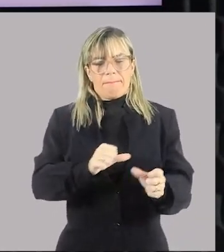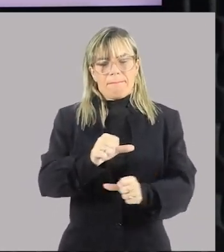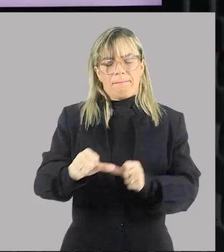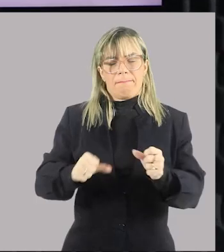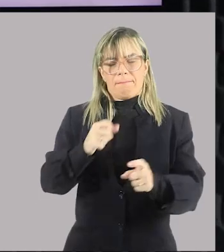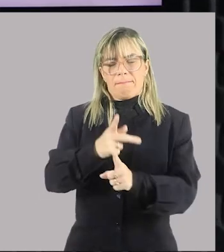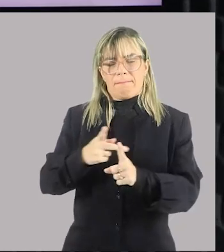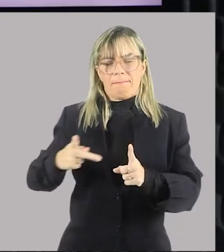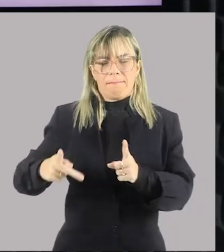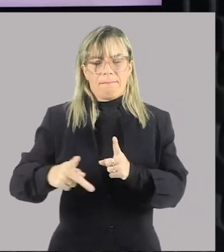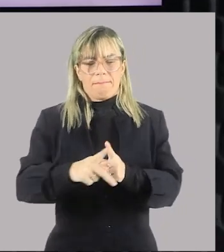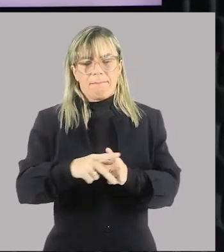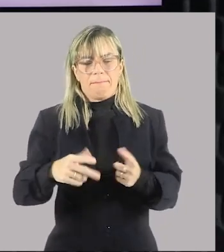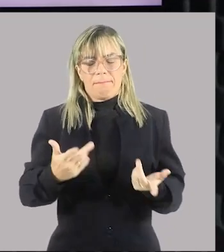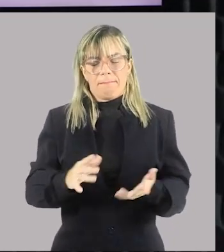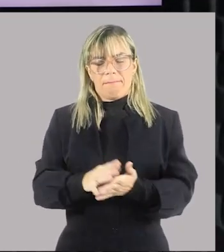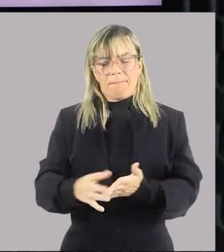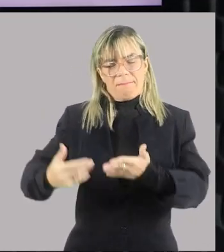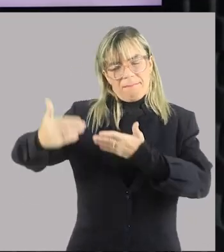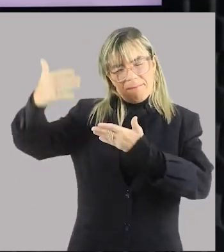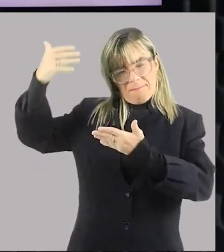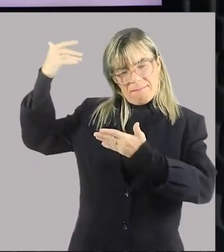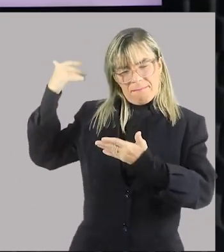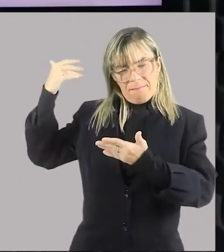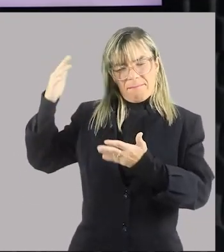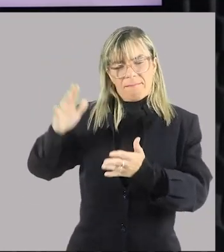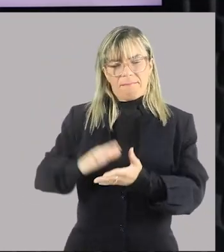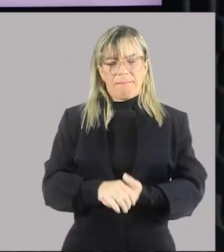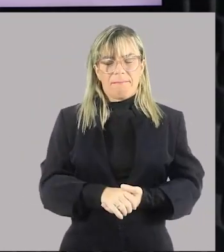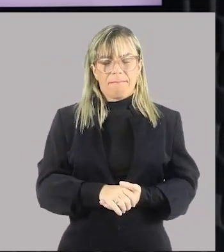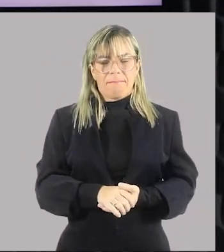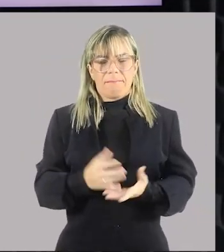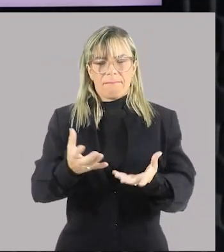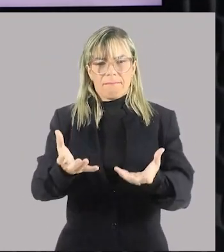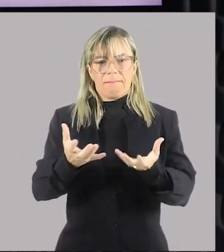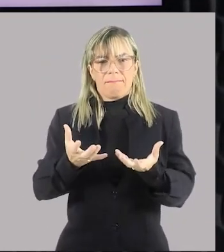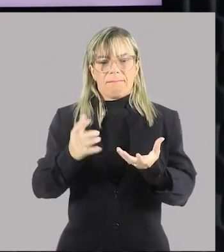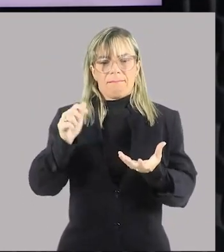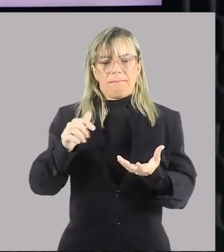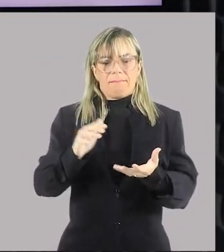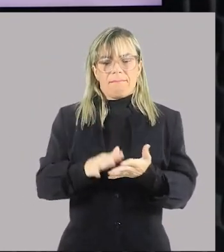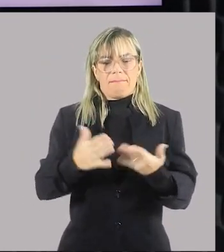que muito tempo ela quis ser colocado